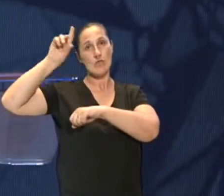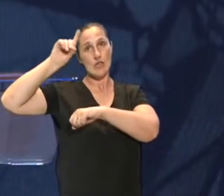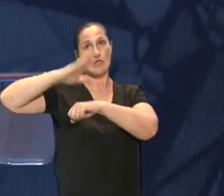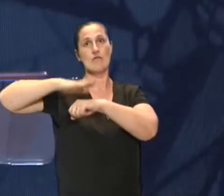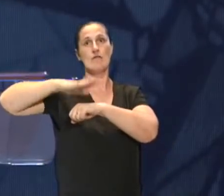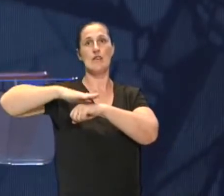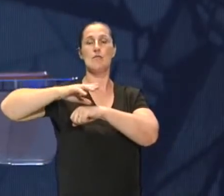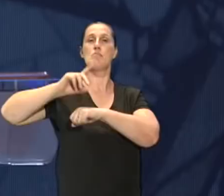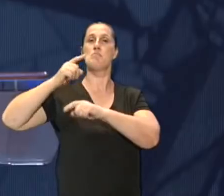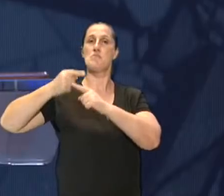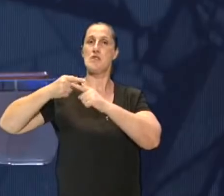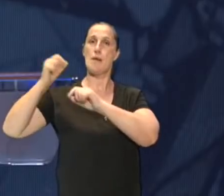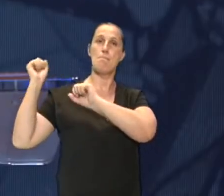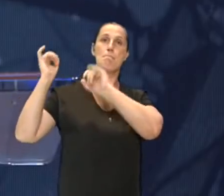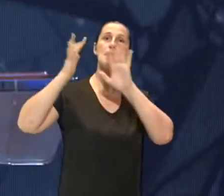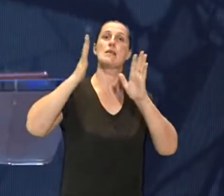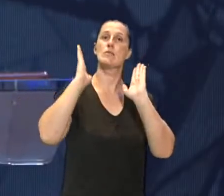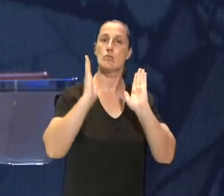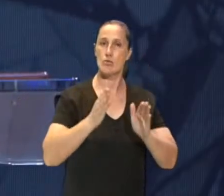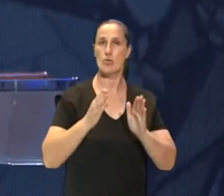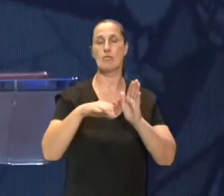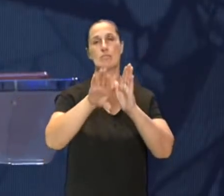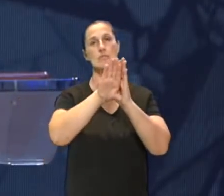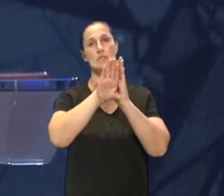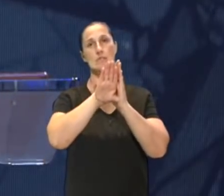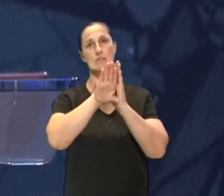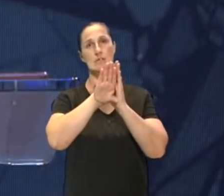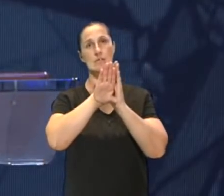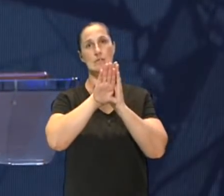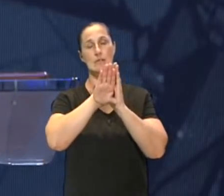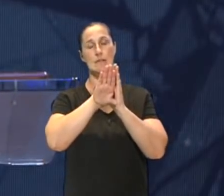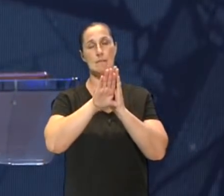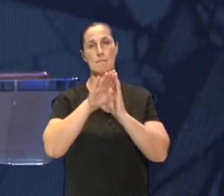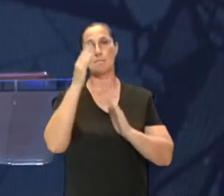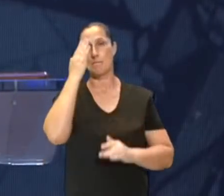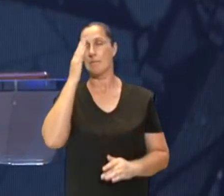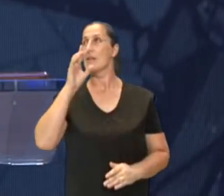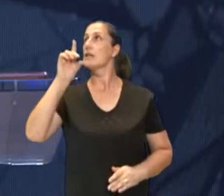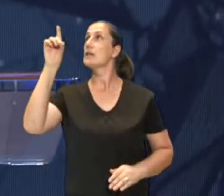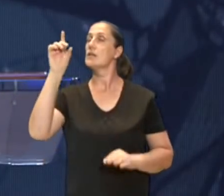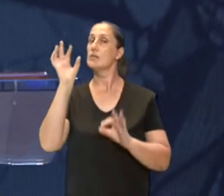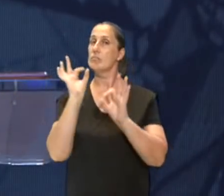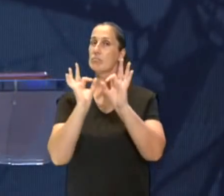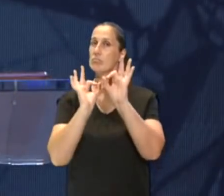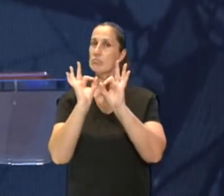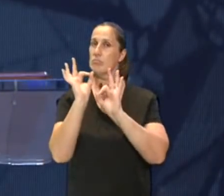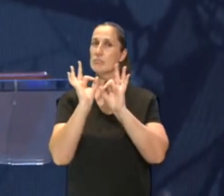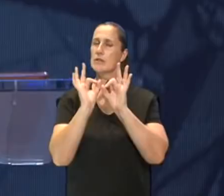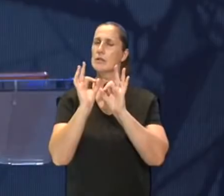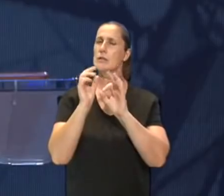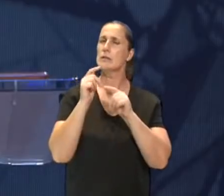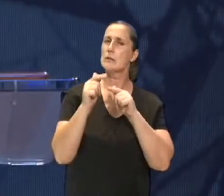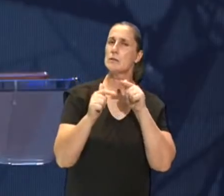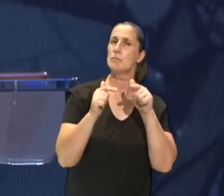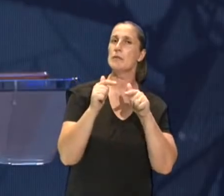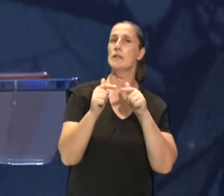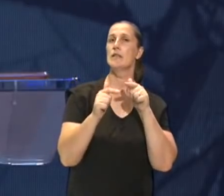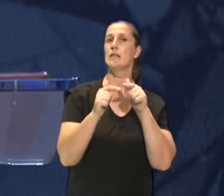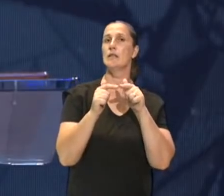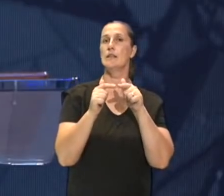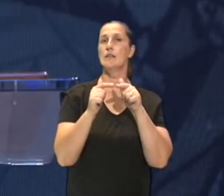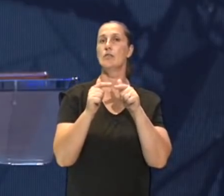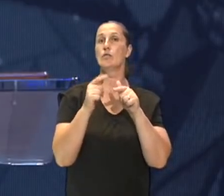chegando. Sabe, Deus ainda está trabalhando conosco, e hoje Ele quer tratar a crise que abala o